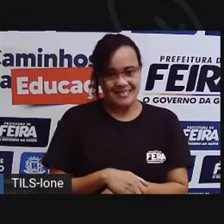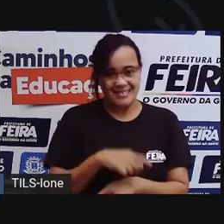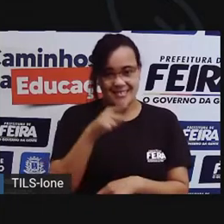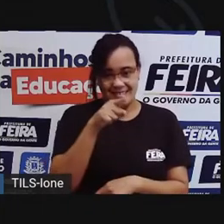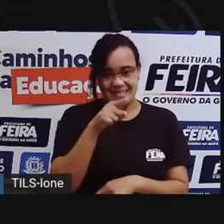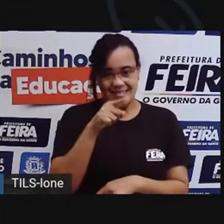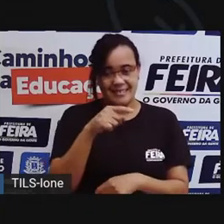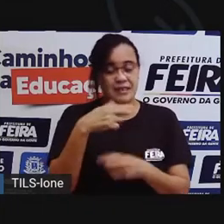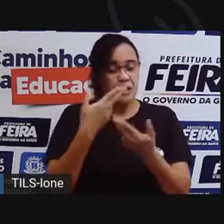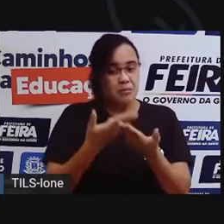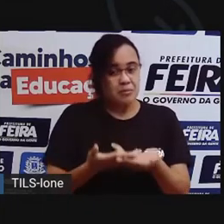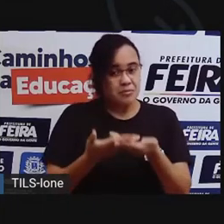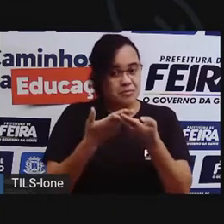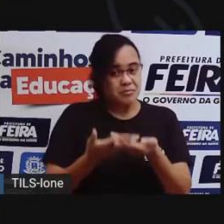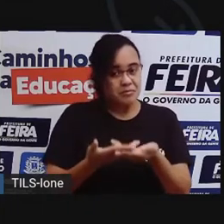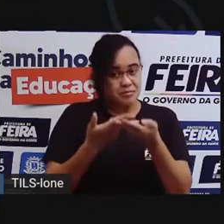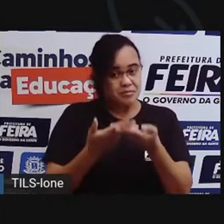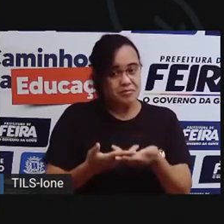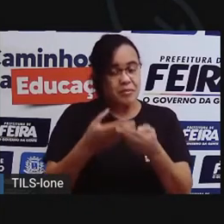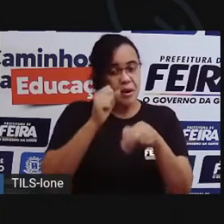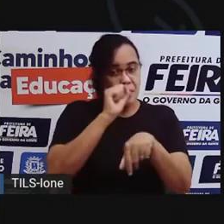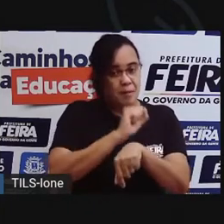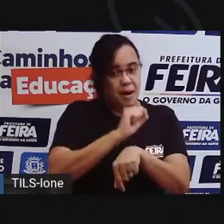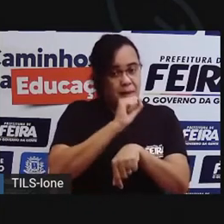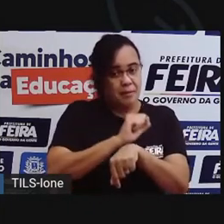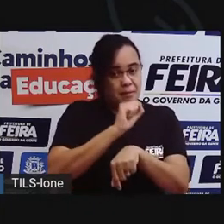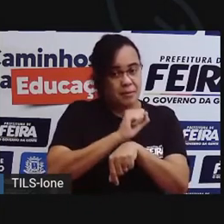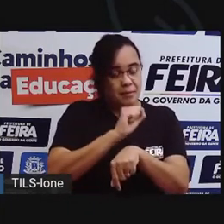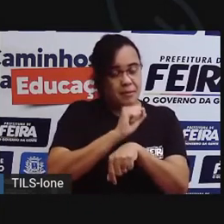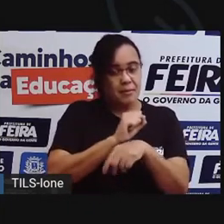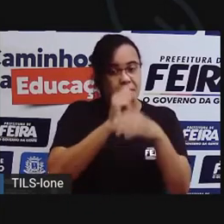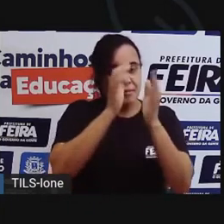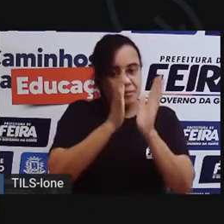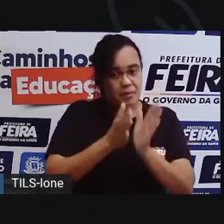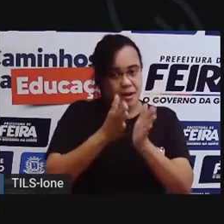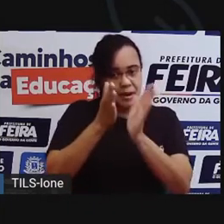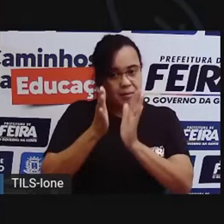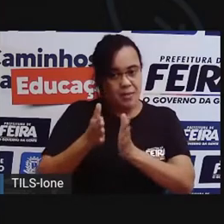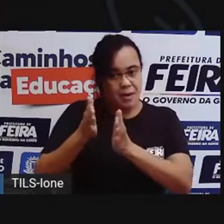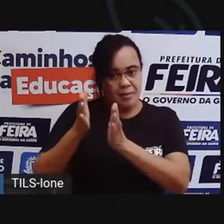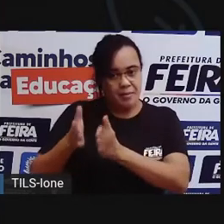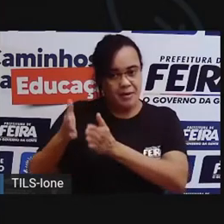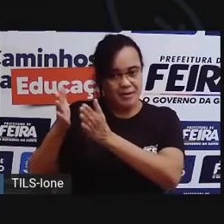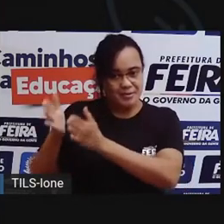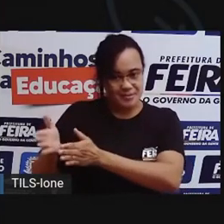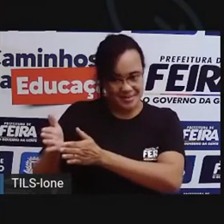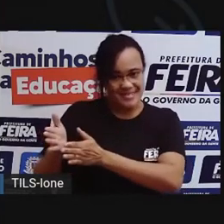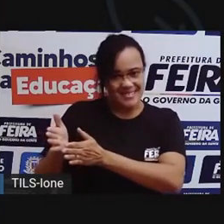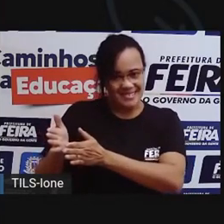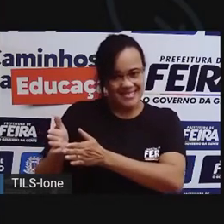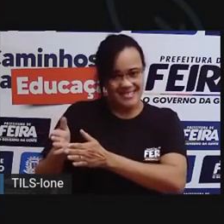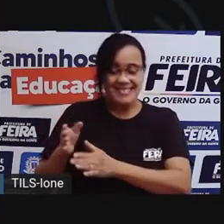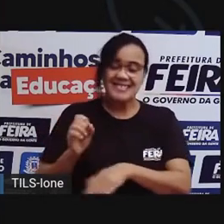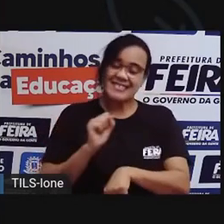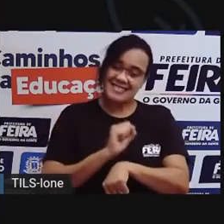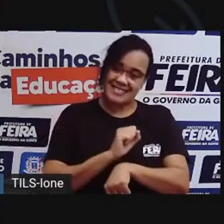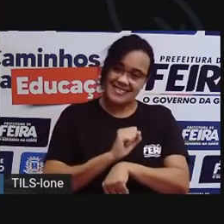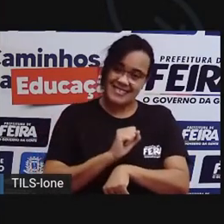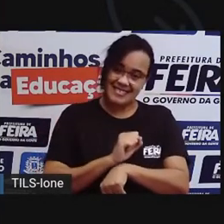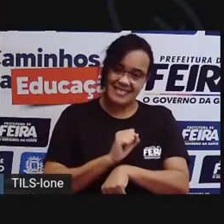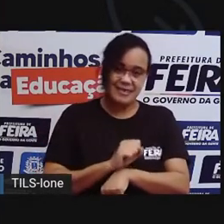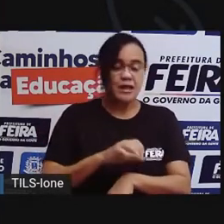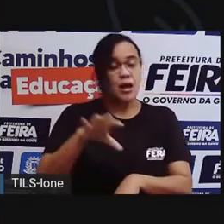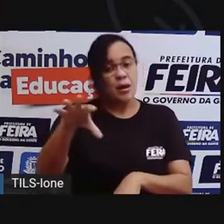de paciência e esperar o passo a passo acontecer. Então, vou deixar esse rolinho aqui secando. E vou